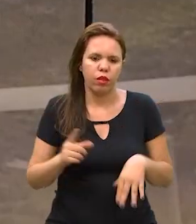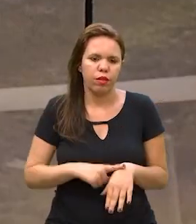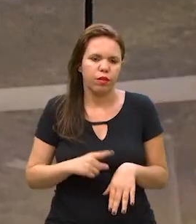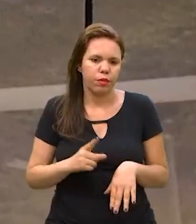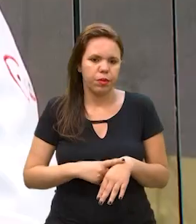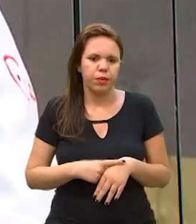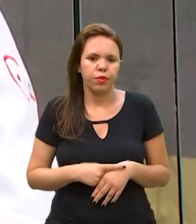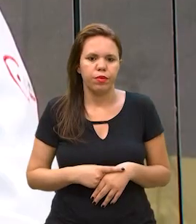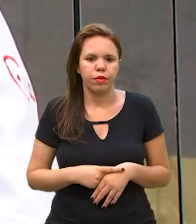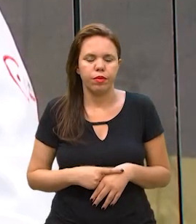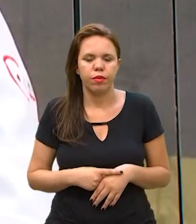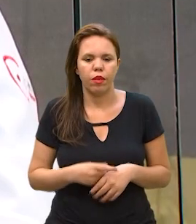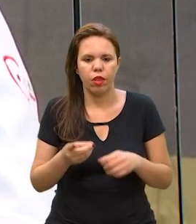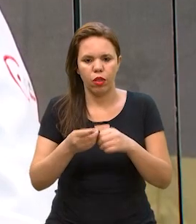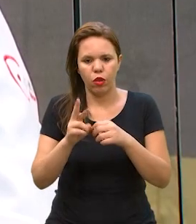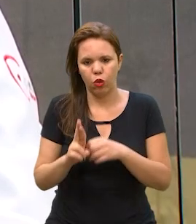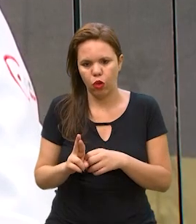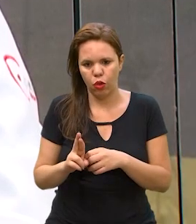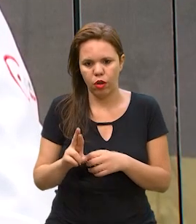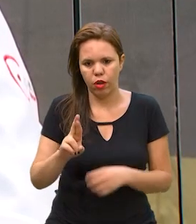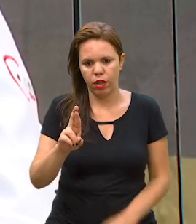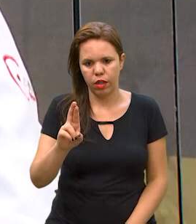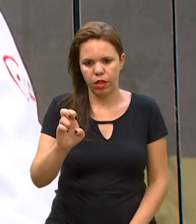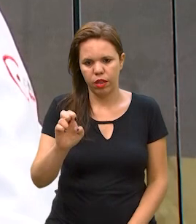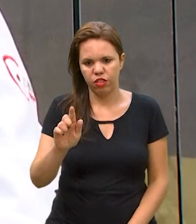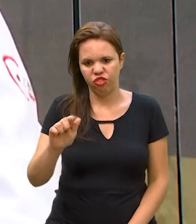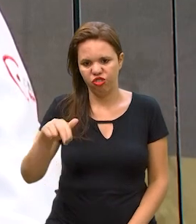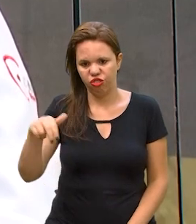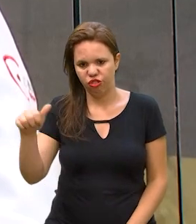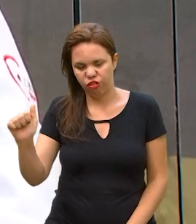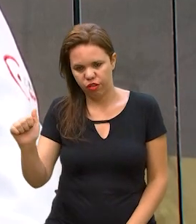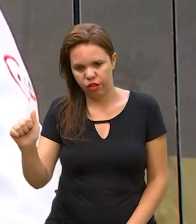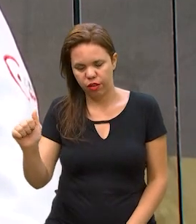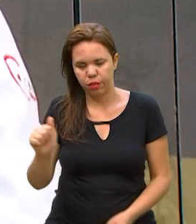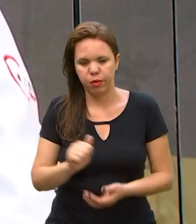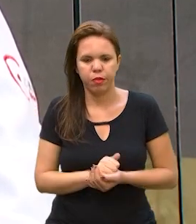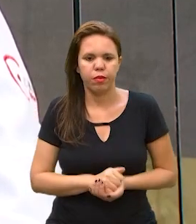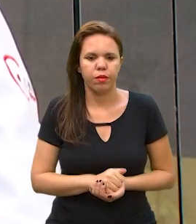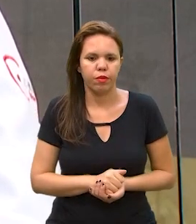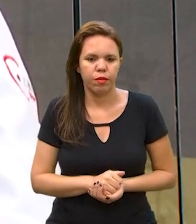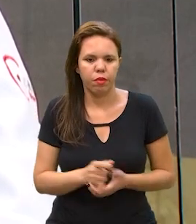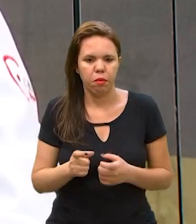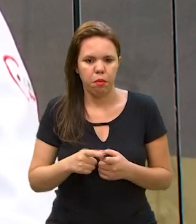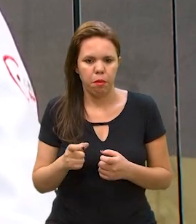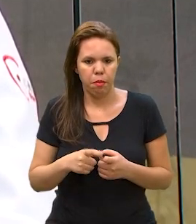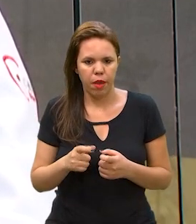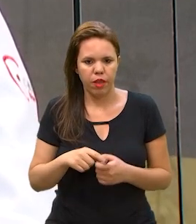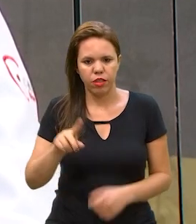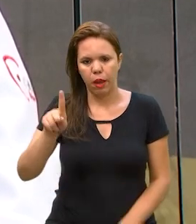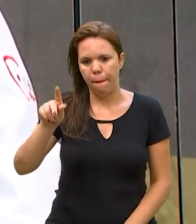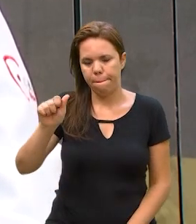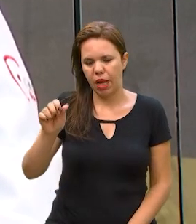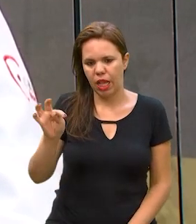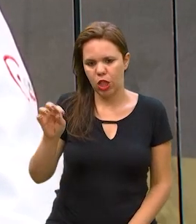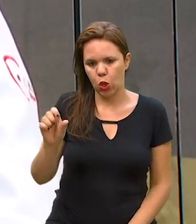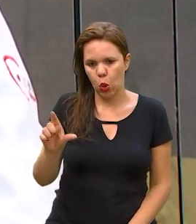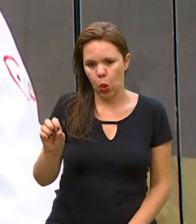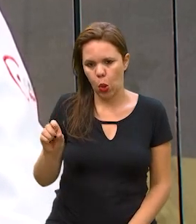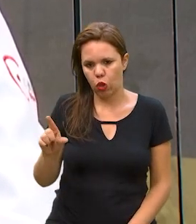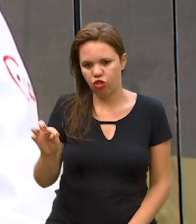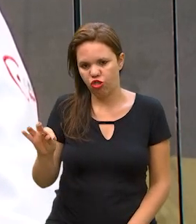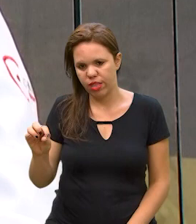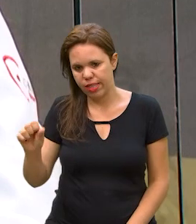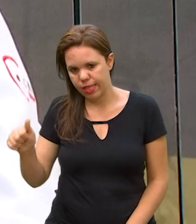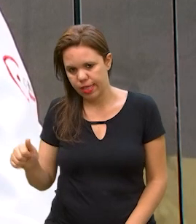momento com a doutora Regina Cássia Simões Sales. Ela é médica patologista clínica pela Unicamp,